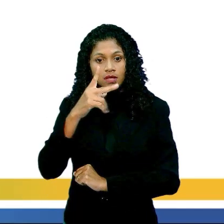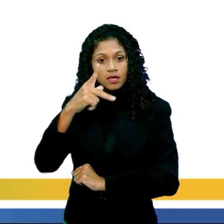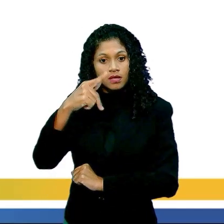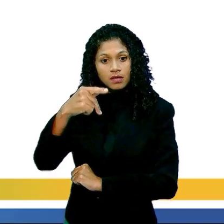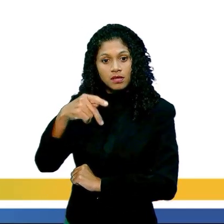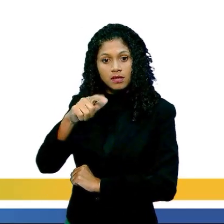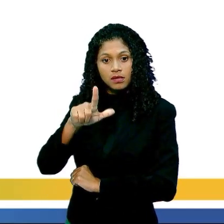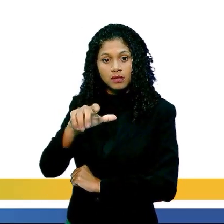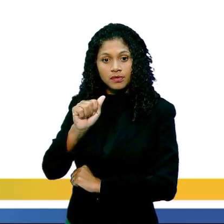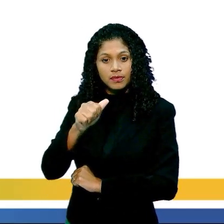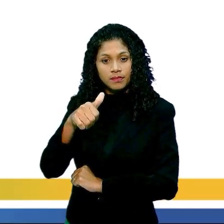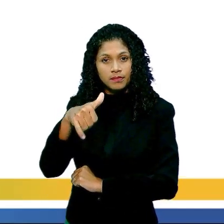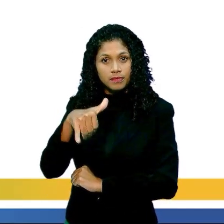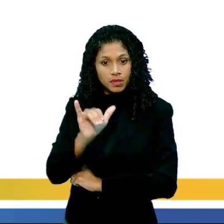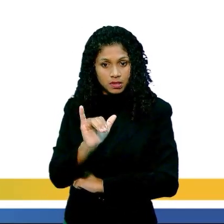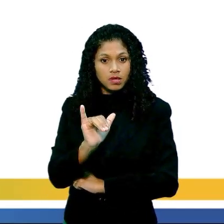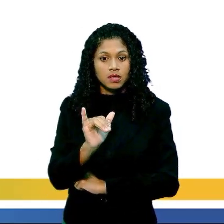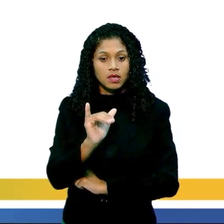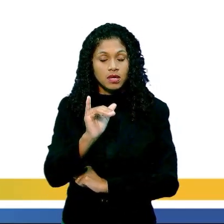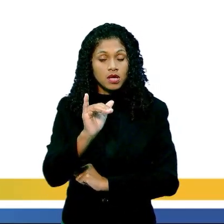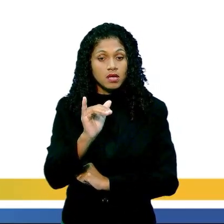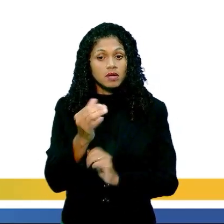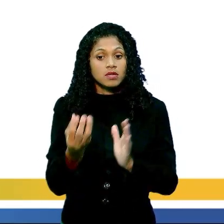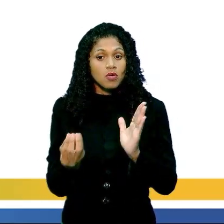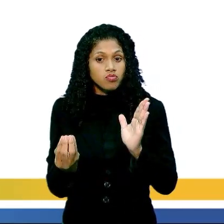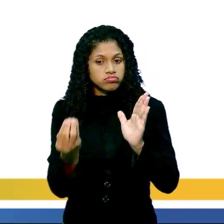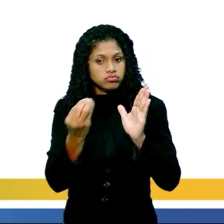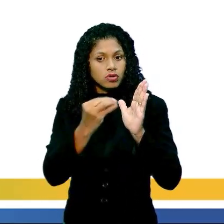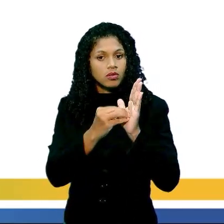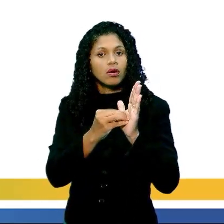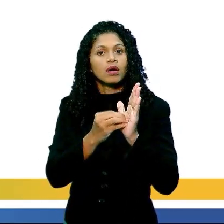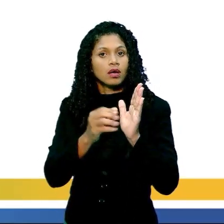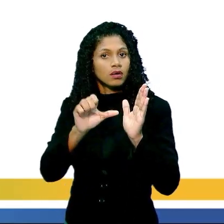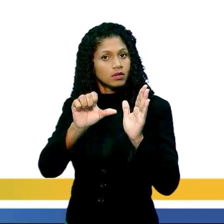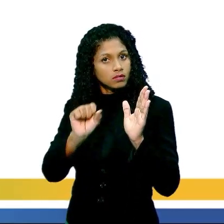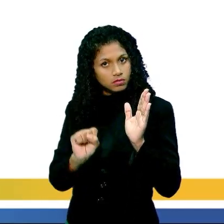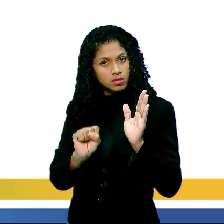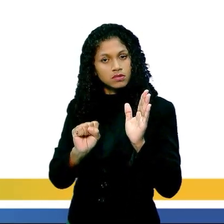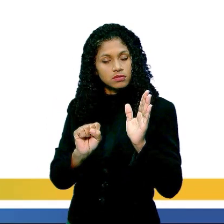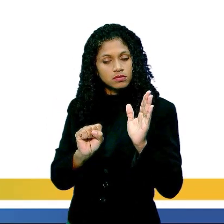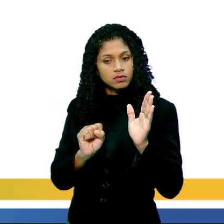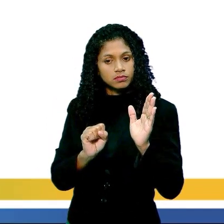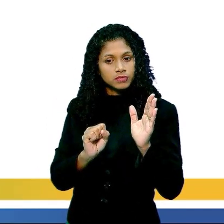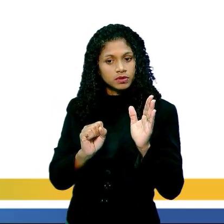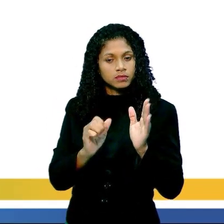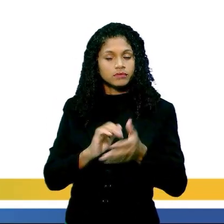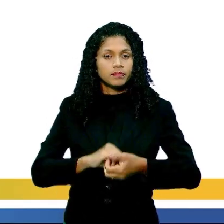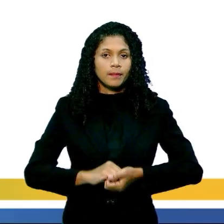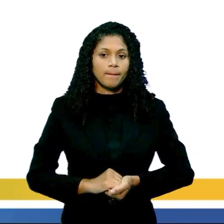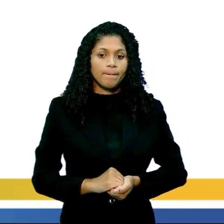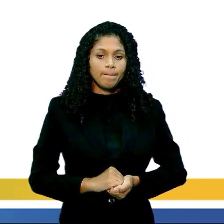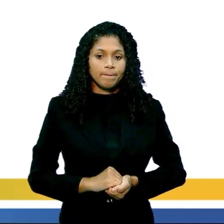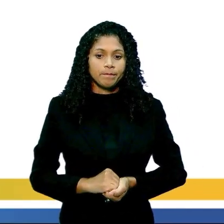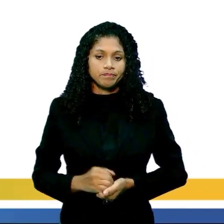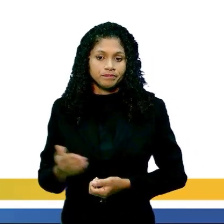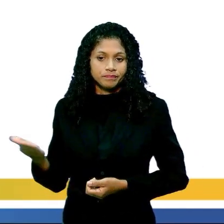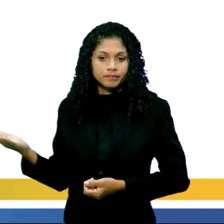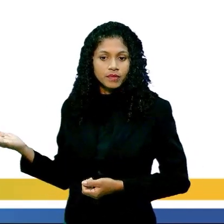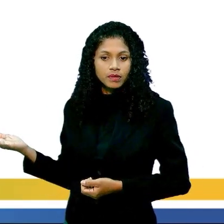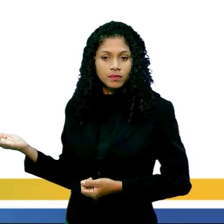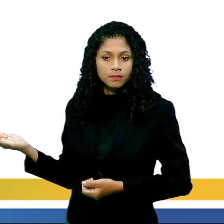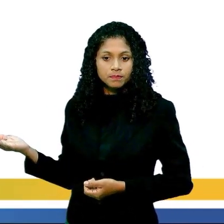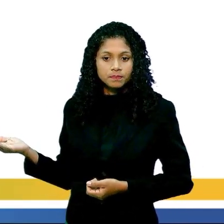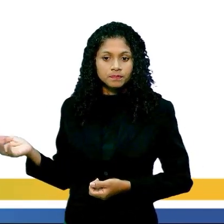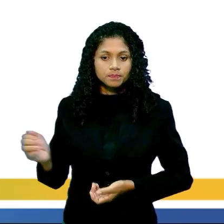que significa brincar, jogar, tocar também em alguns outros casos, ok? Você vai